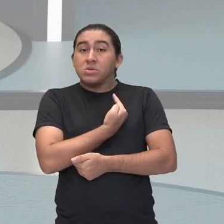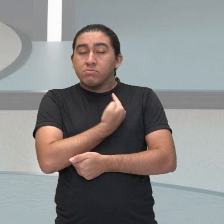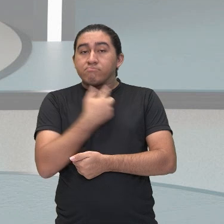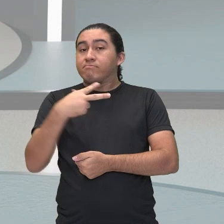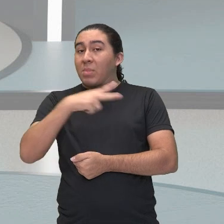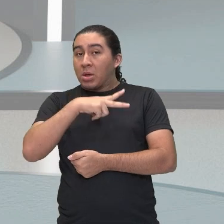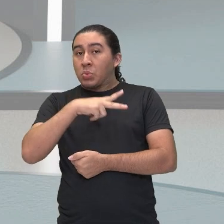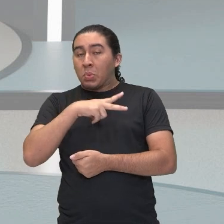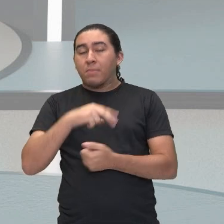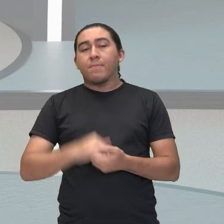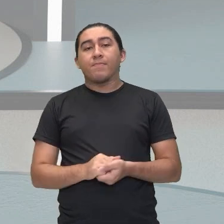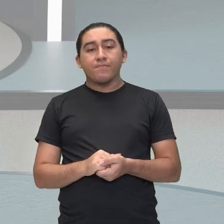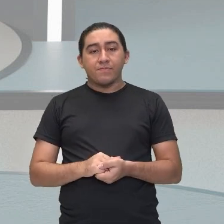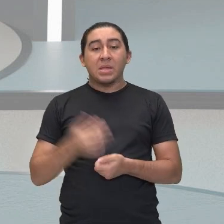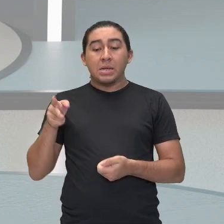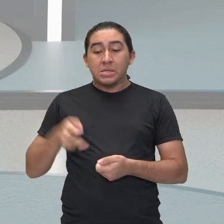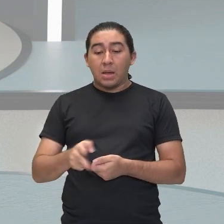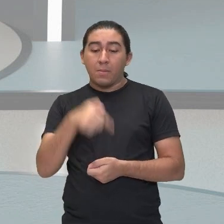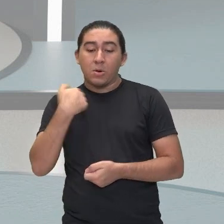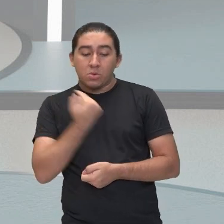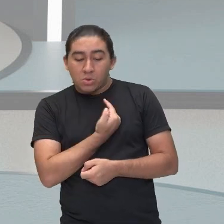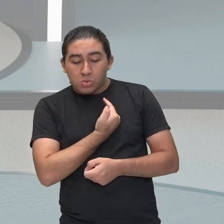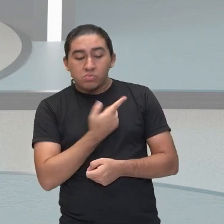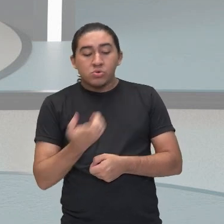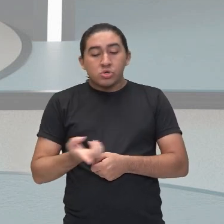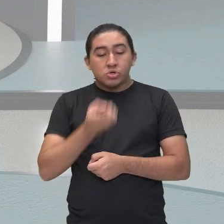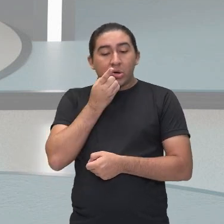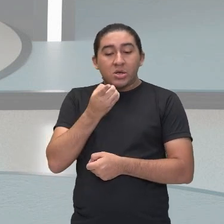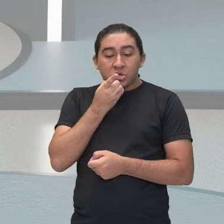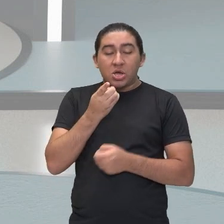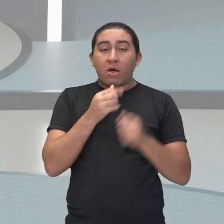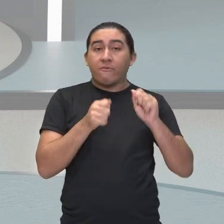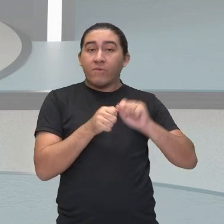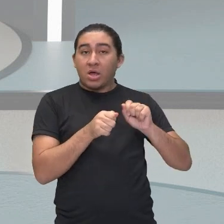que nós realizamos no nosso cotidiano